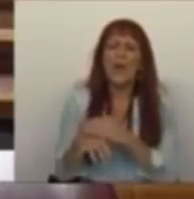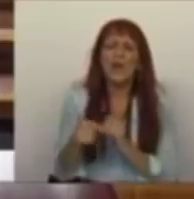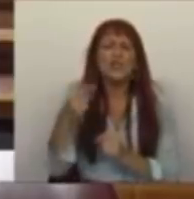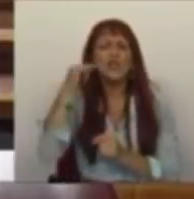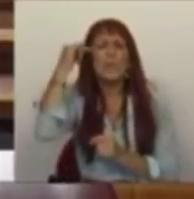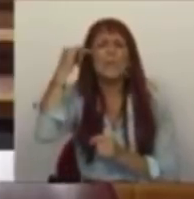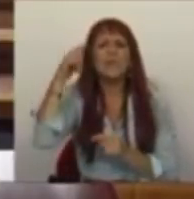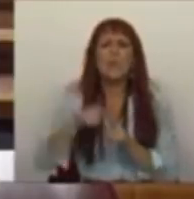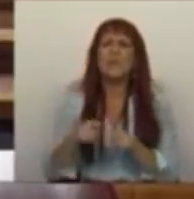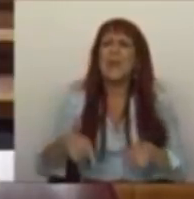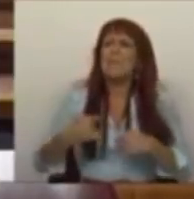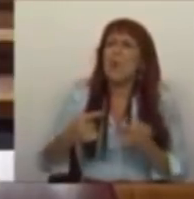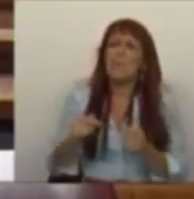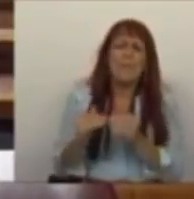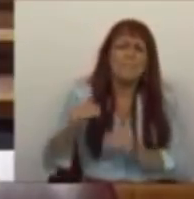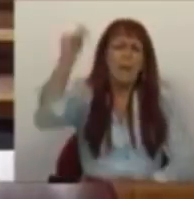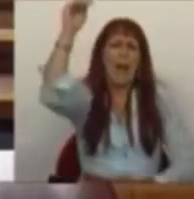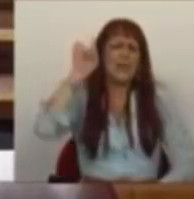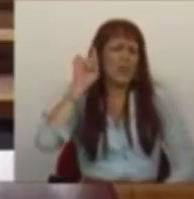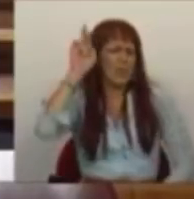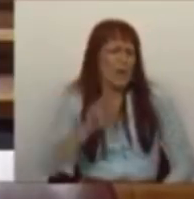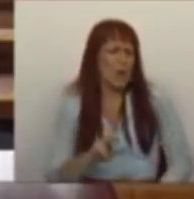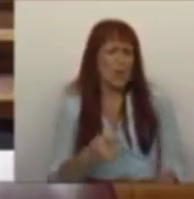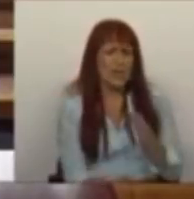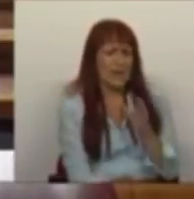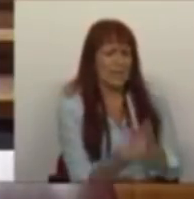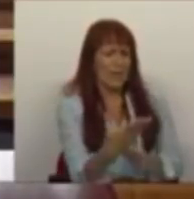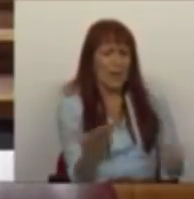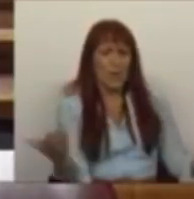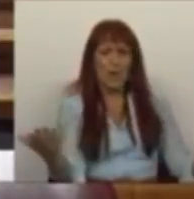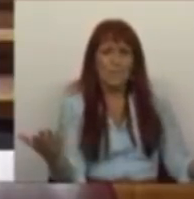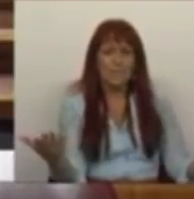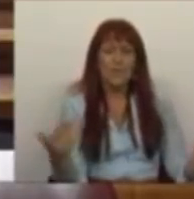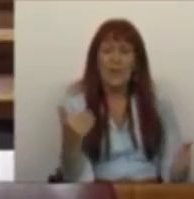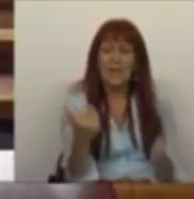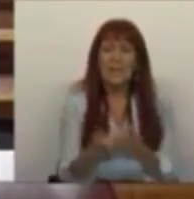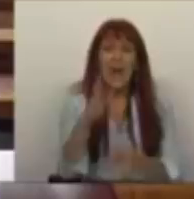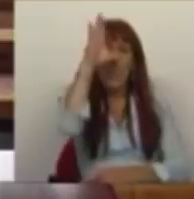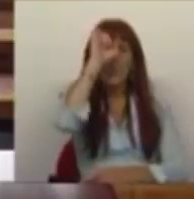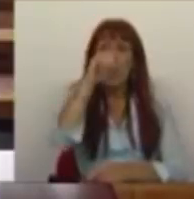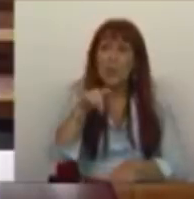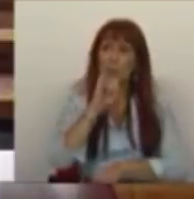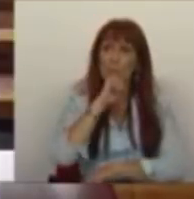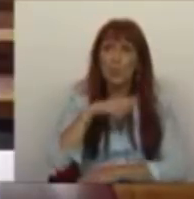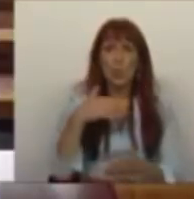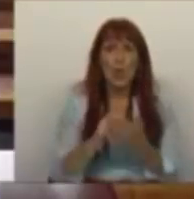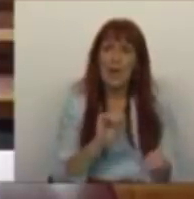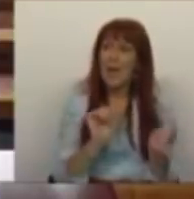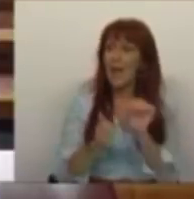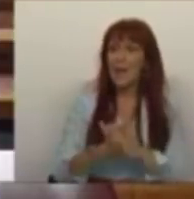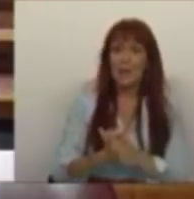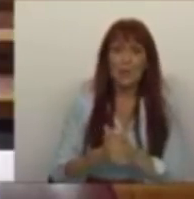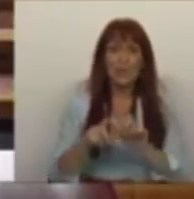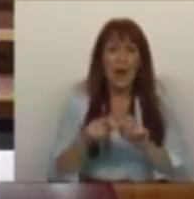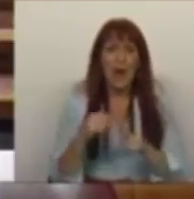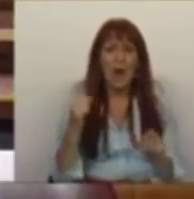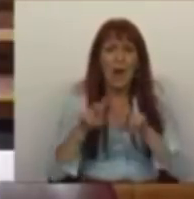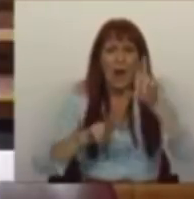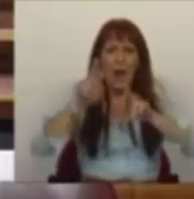especial, ela própria superior às imparidades que foram criadas, que dá ao Estado hoje a possibilidade de se transformar em acionista